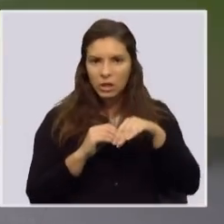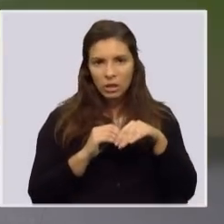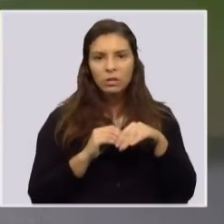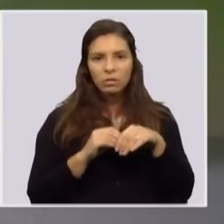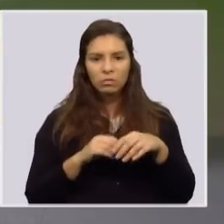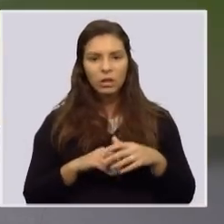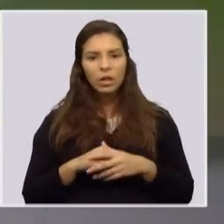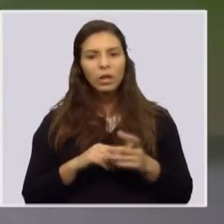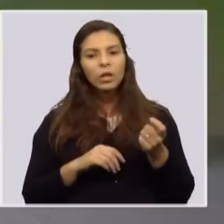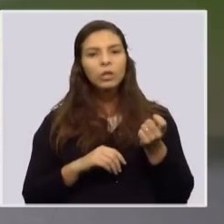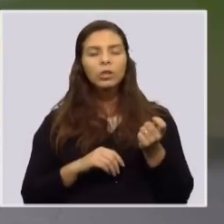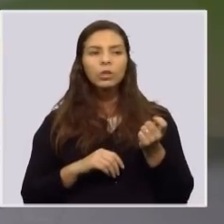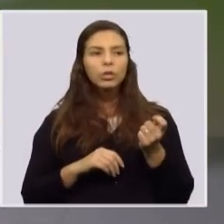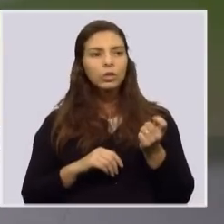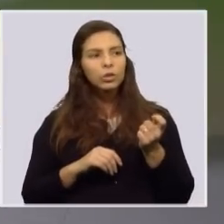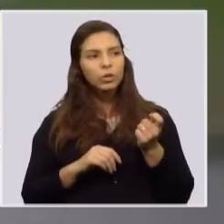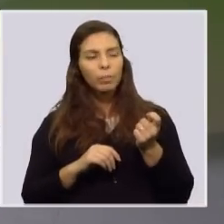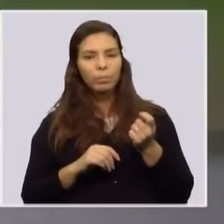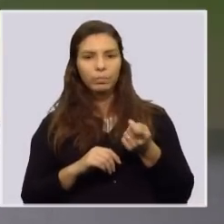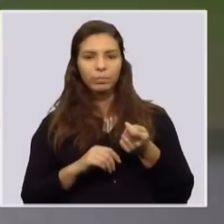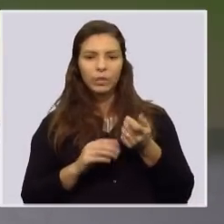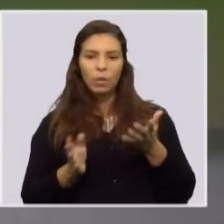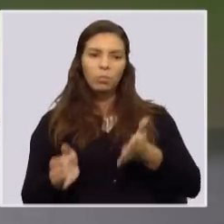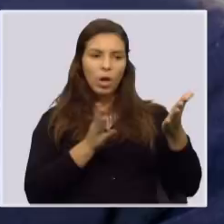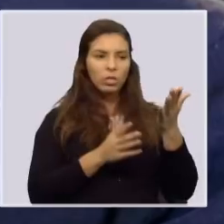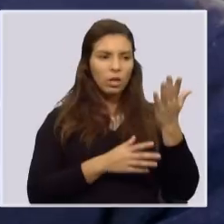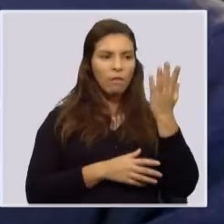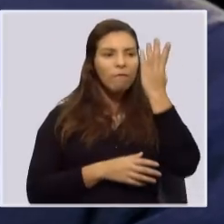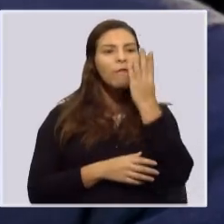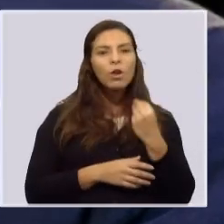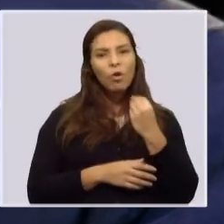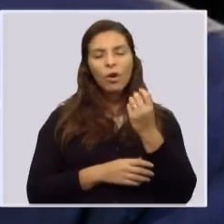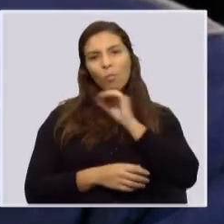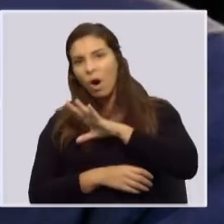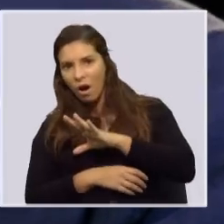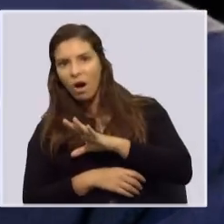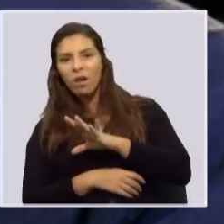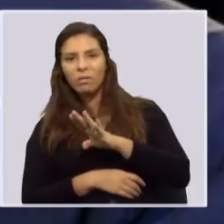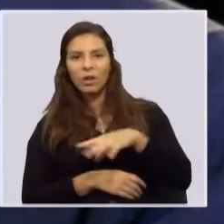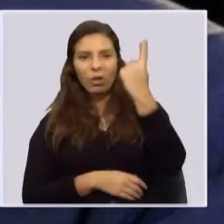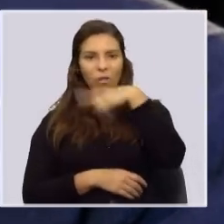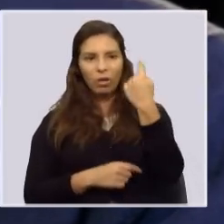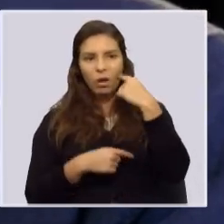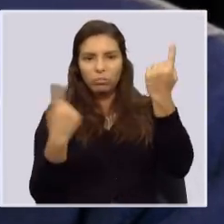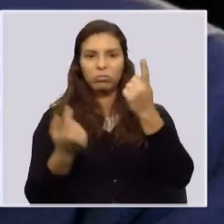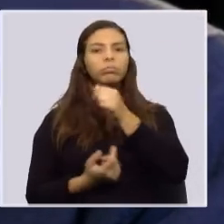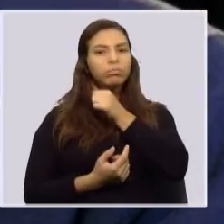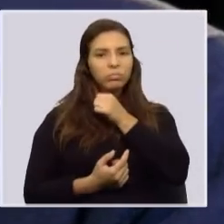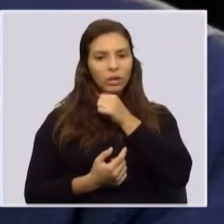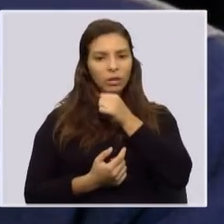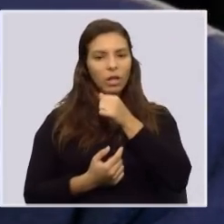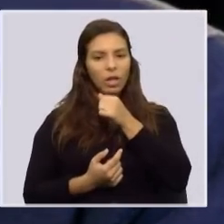Aqui tem que haver lata, talvez. Tem que haver lata e pouca vergonha da minha parte. Da minha parte e de